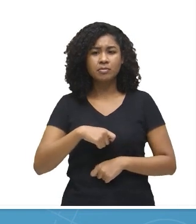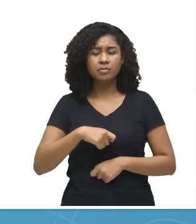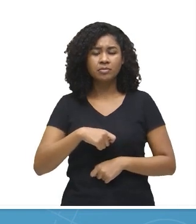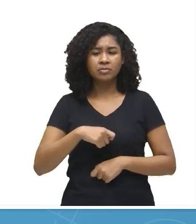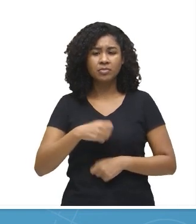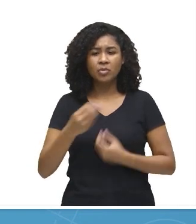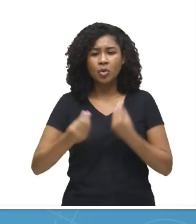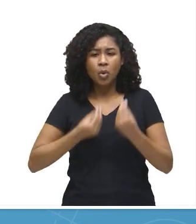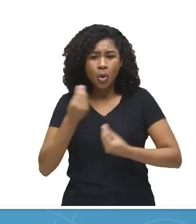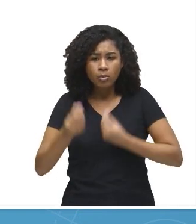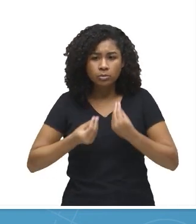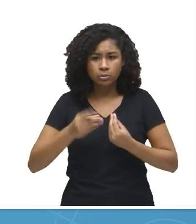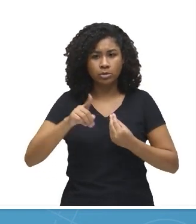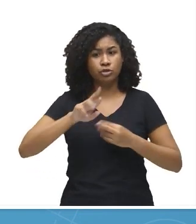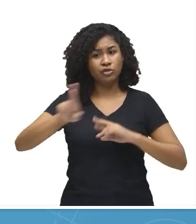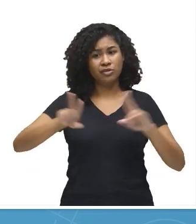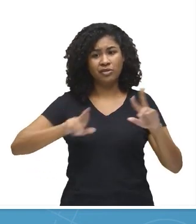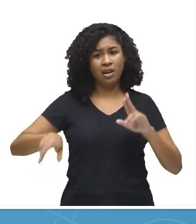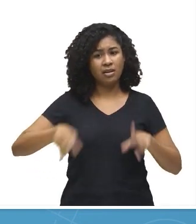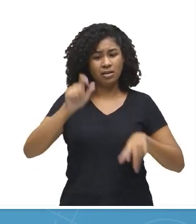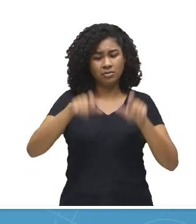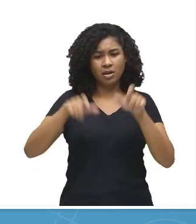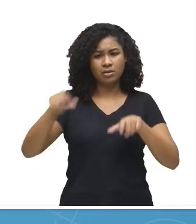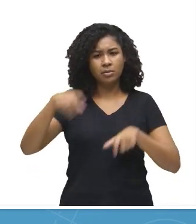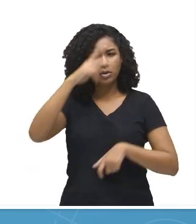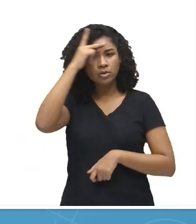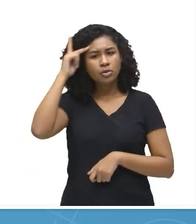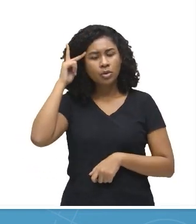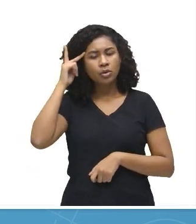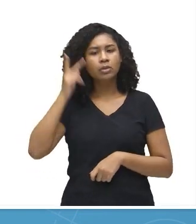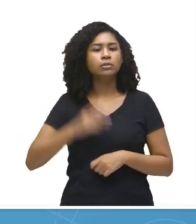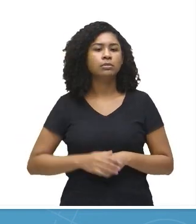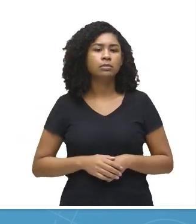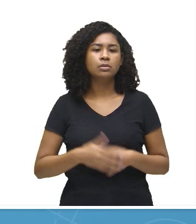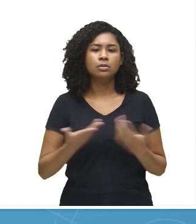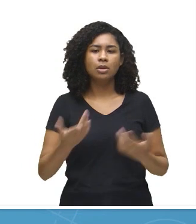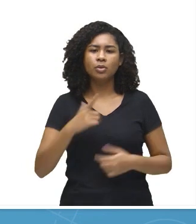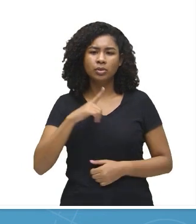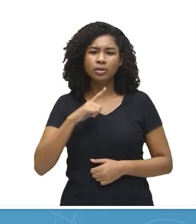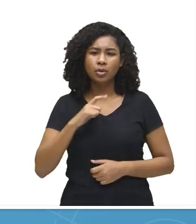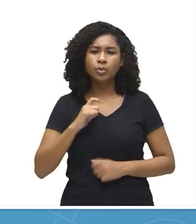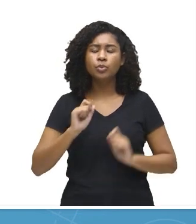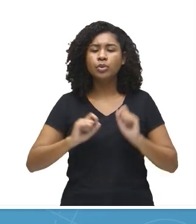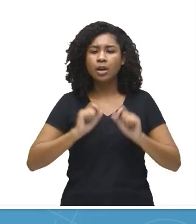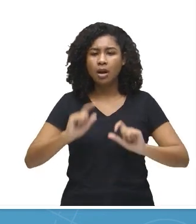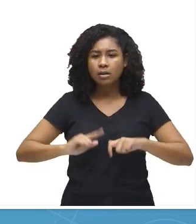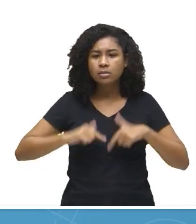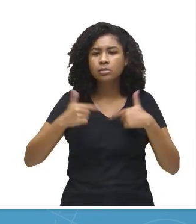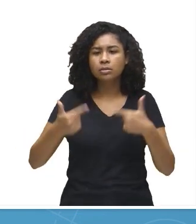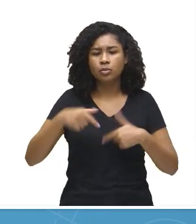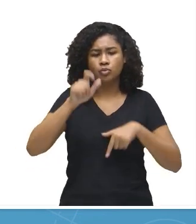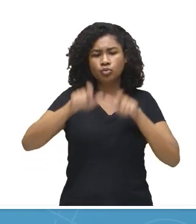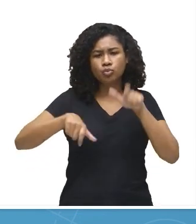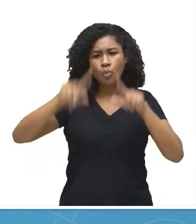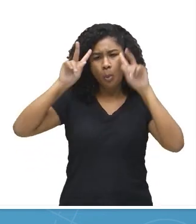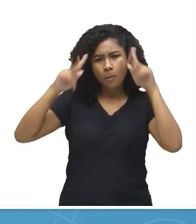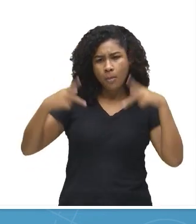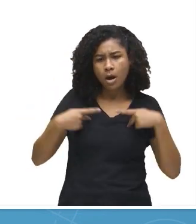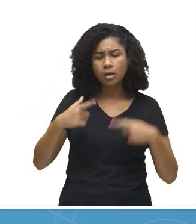com como se fosse atitude, as pessoas tendo atitudes humanas, né? A questão é de relação de amizade e tudo